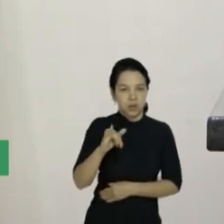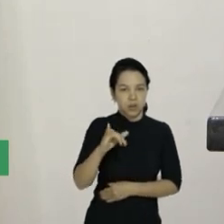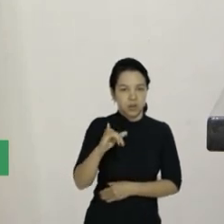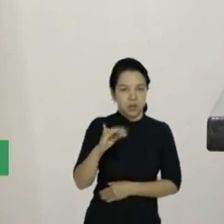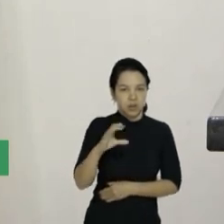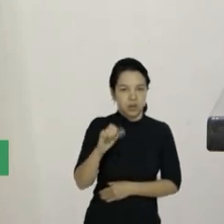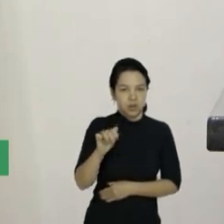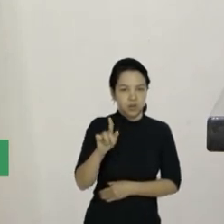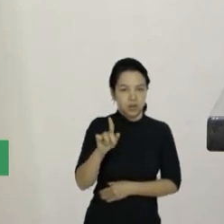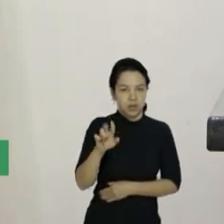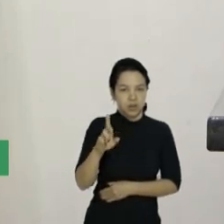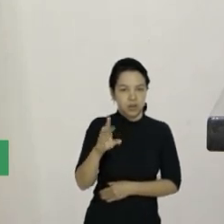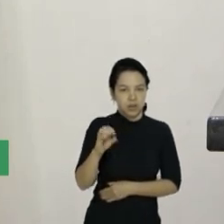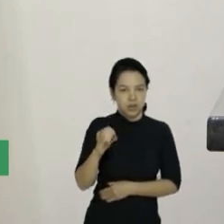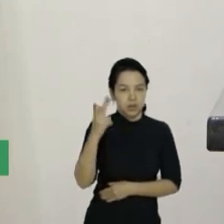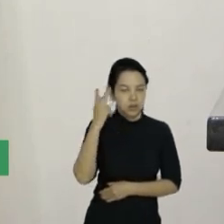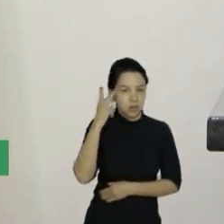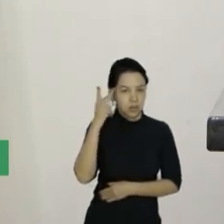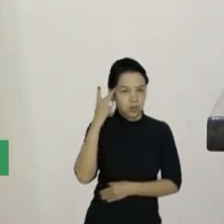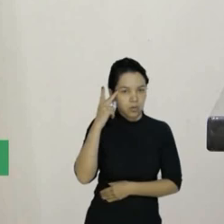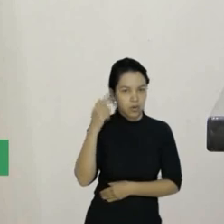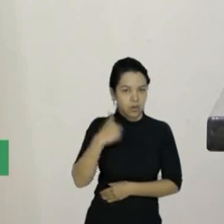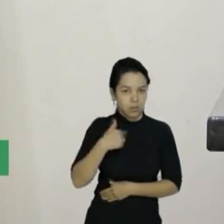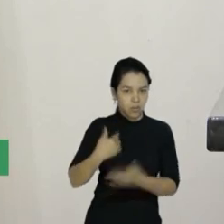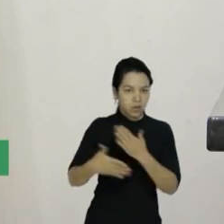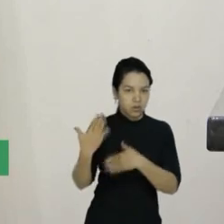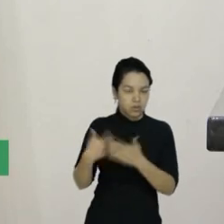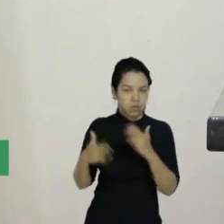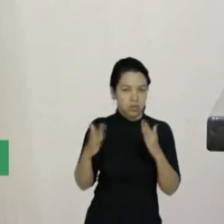Paulo. Eu morei em São Paulo.